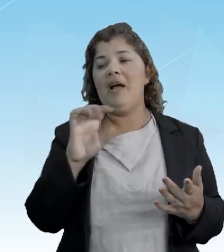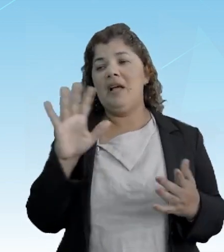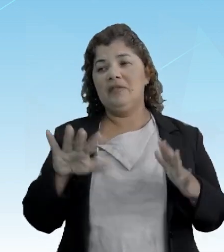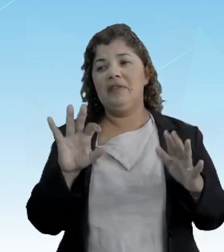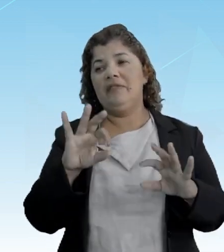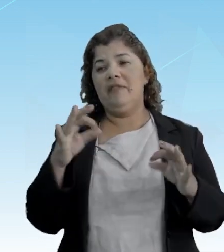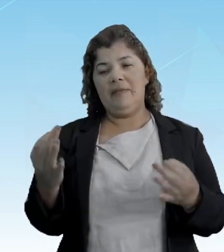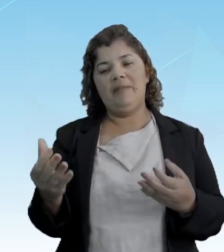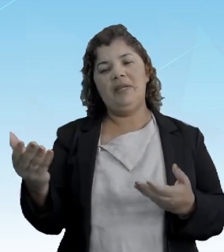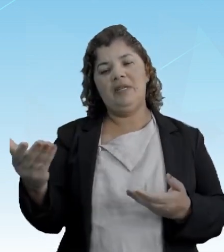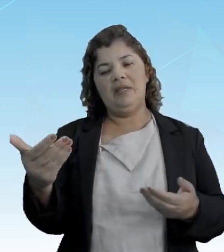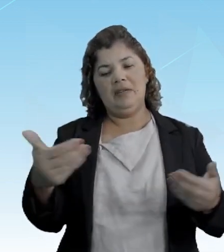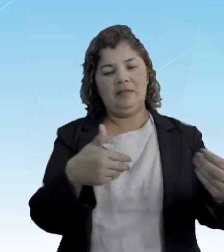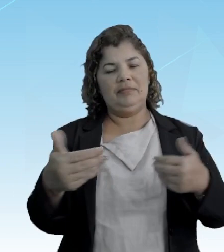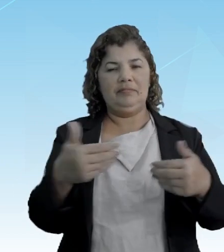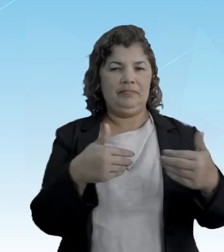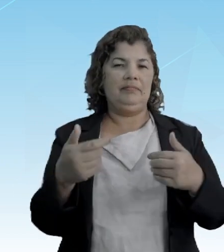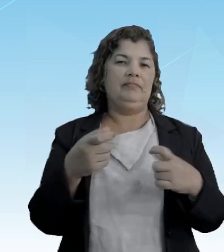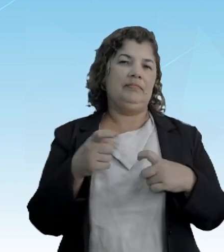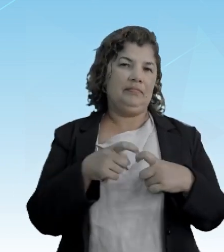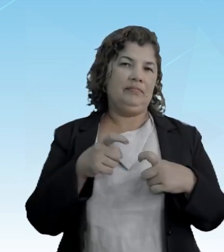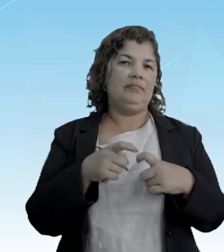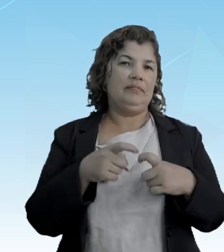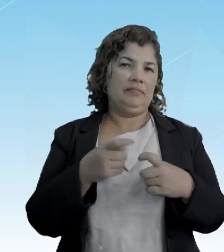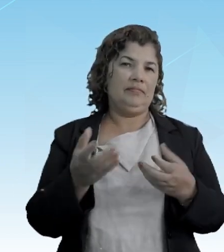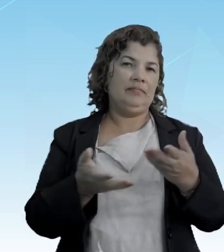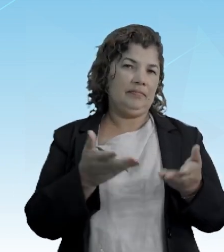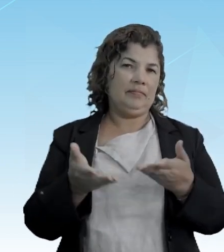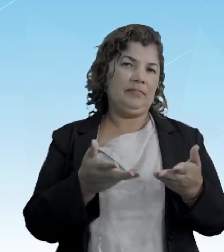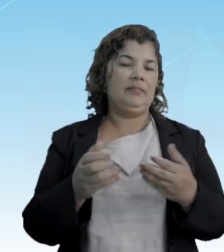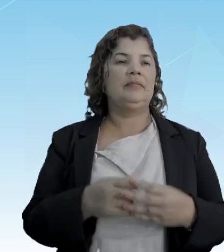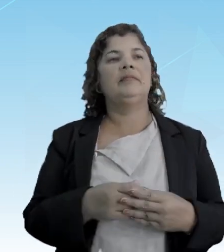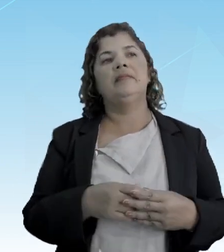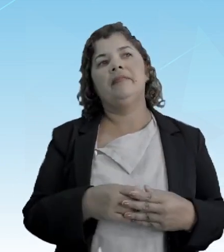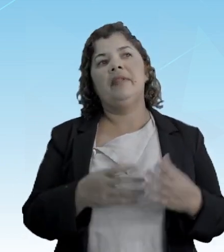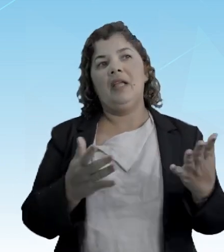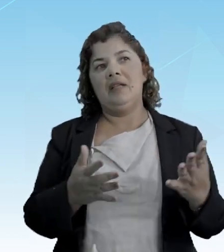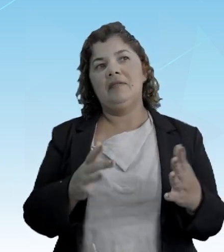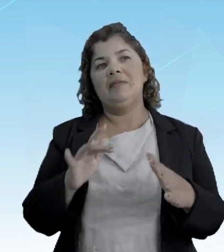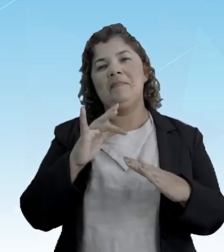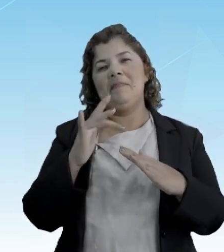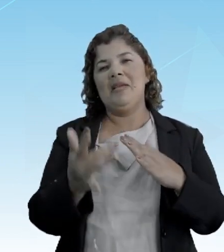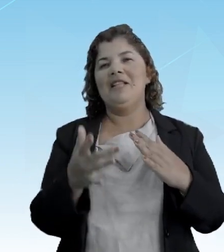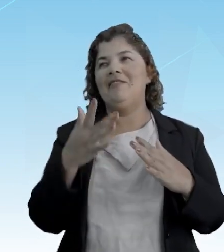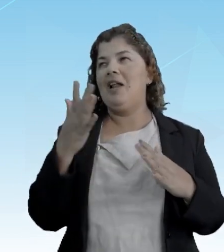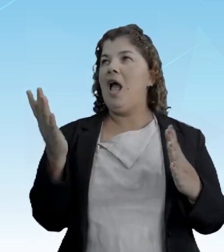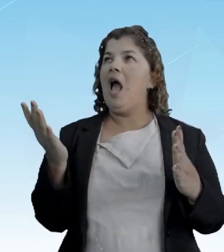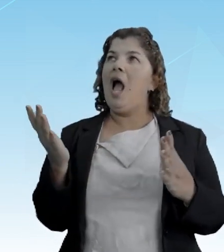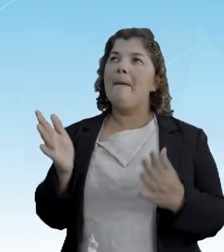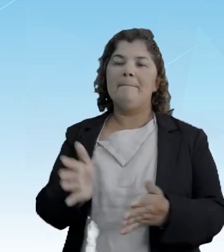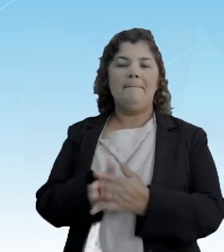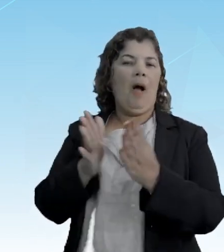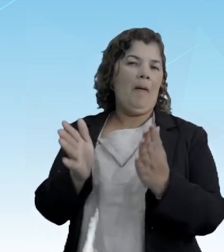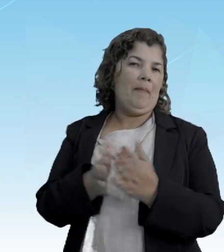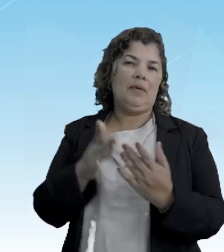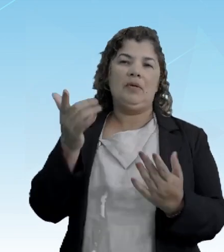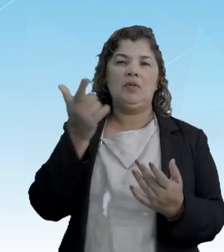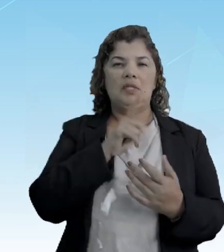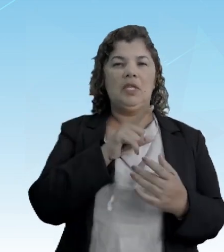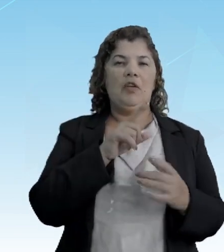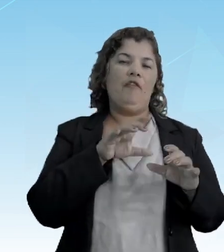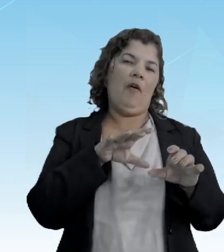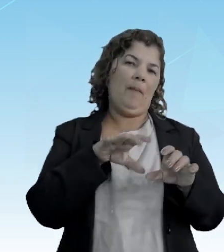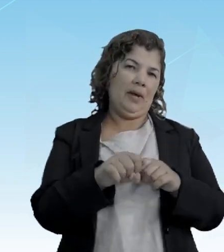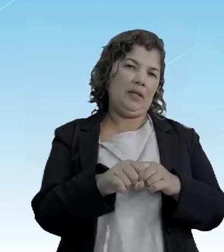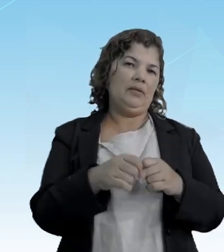vezes. Né? Uma coisa que me interroga muito é que muitas vezes na mídia isso é colocado como algo exótico, né? O pobre chegou a se formar.